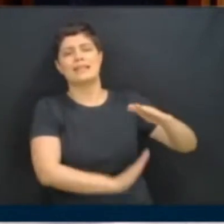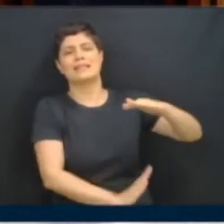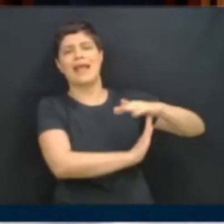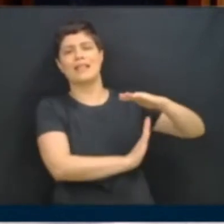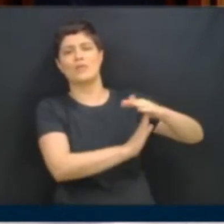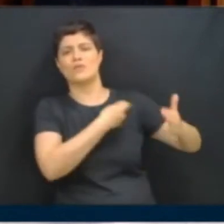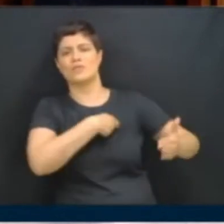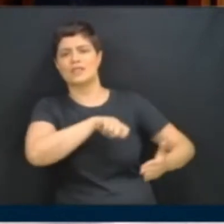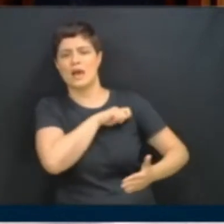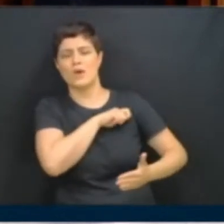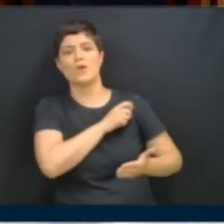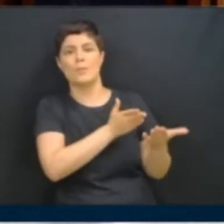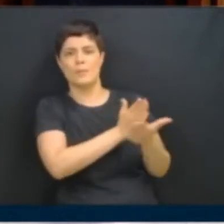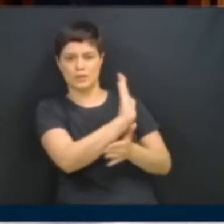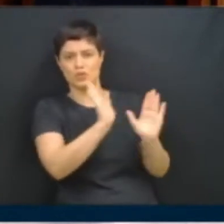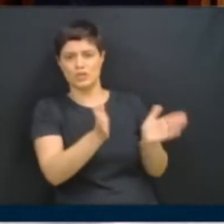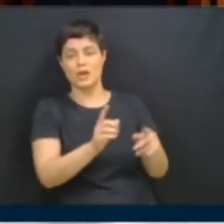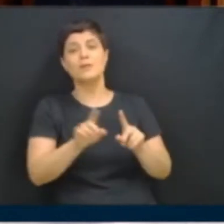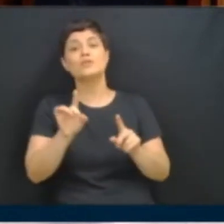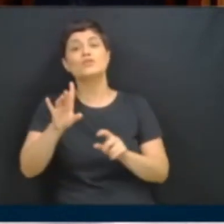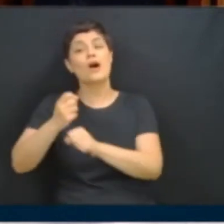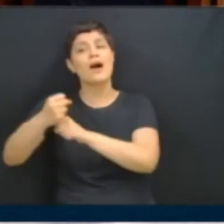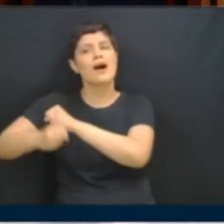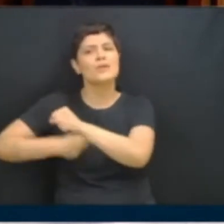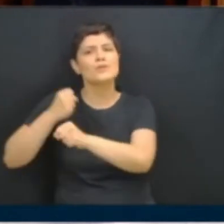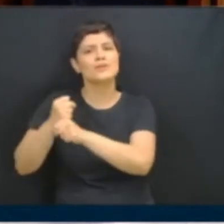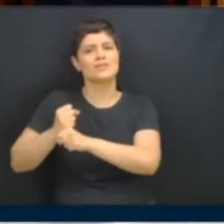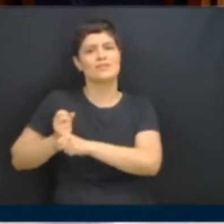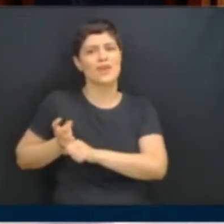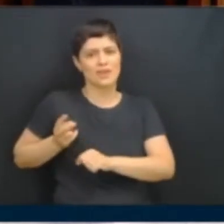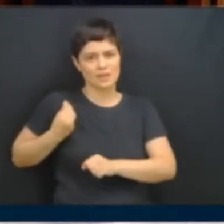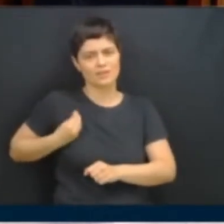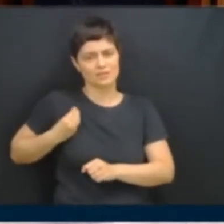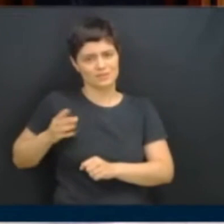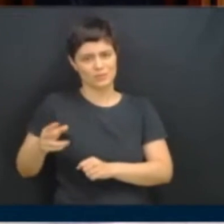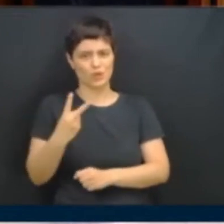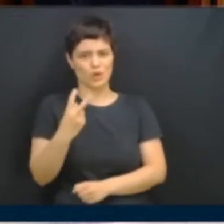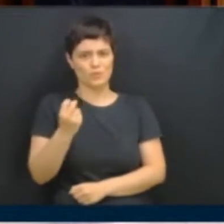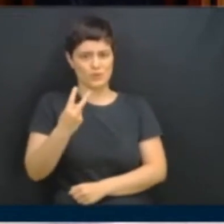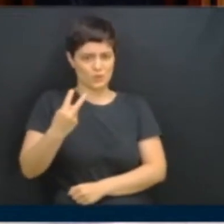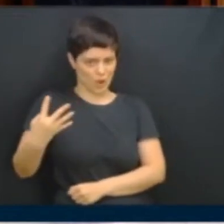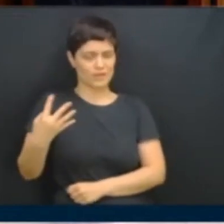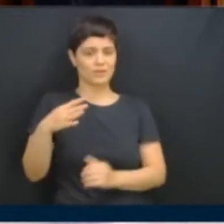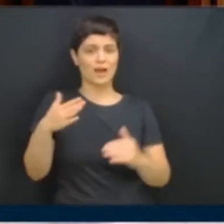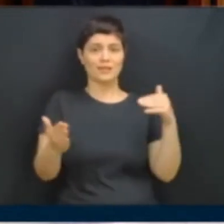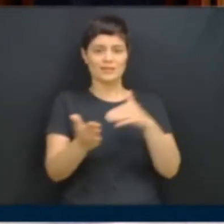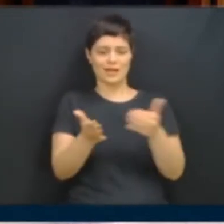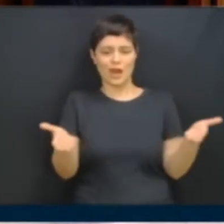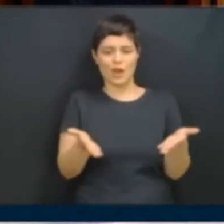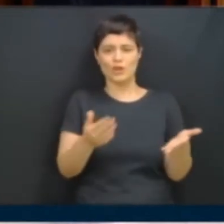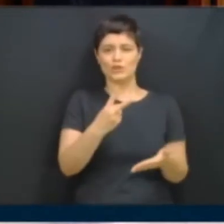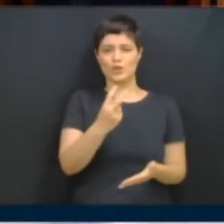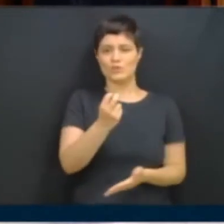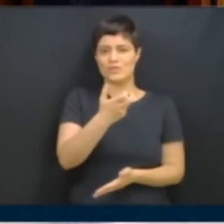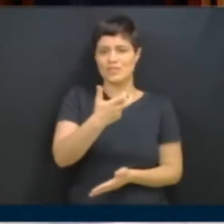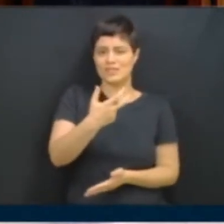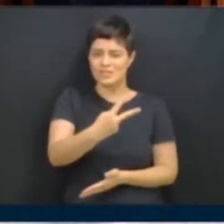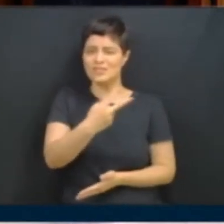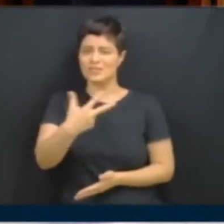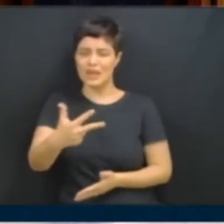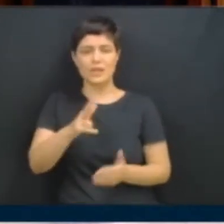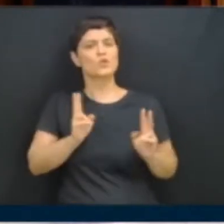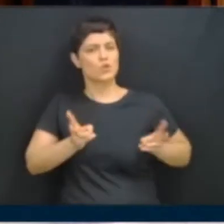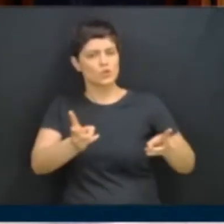ano que vem. Com isso, a regra atual faz com que o aumento de gasto de um governo só possa